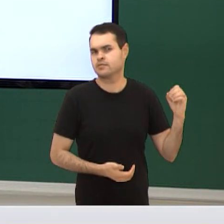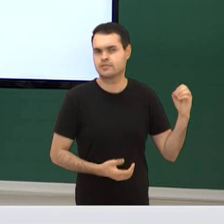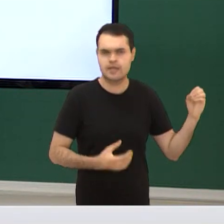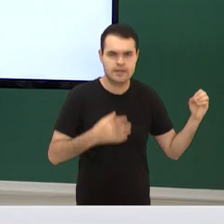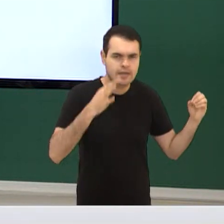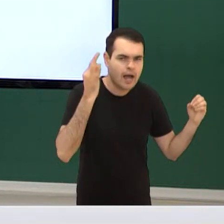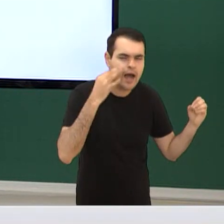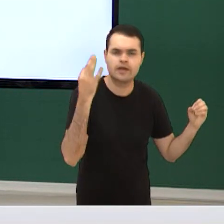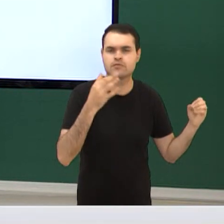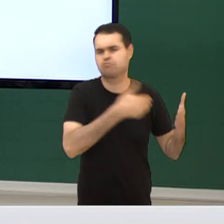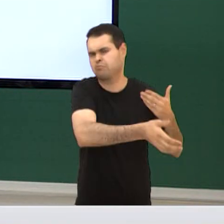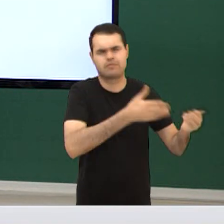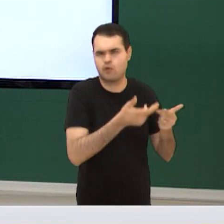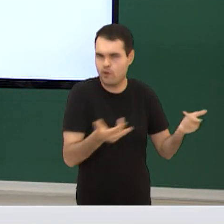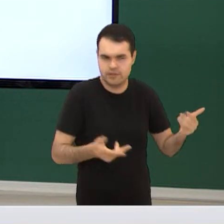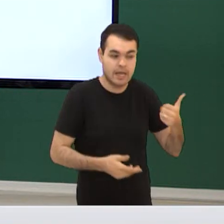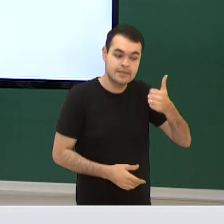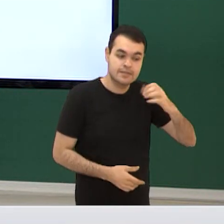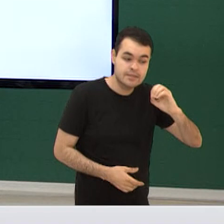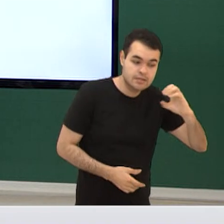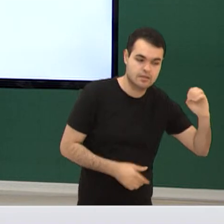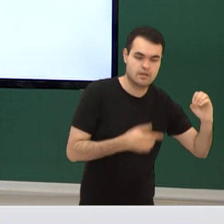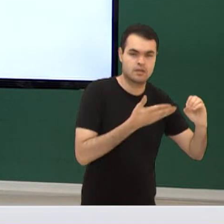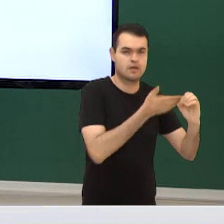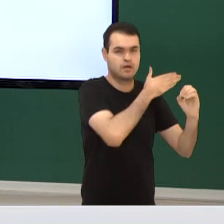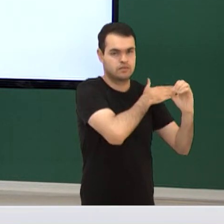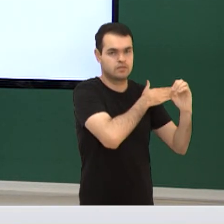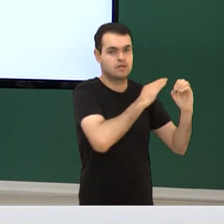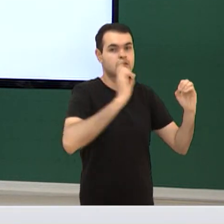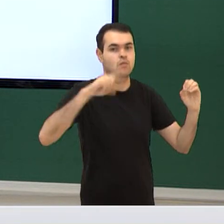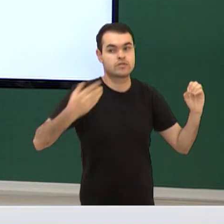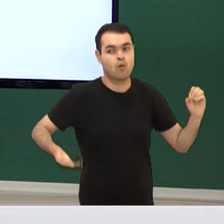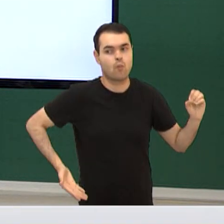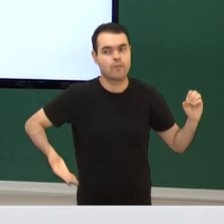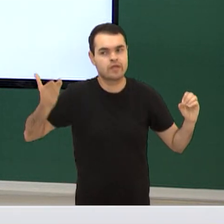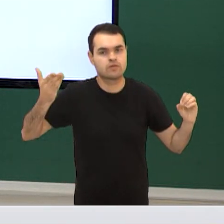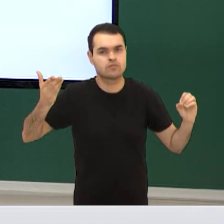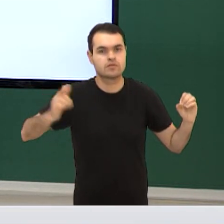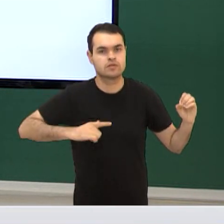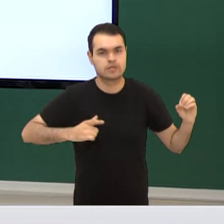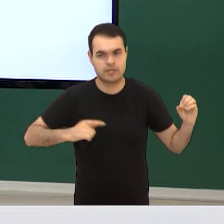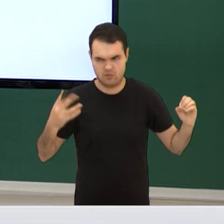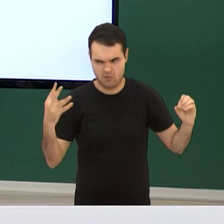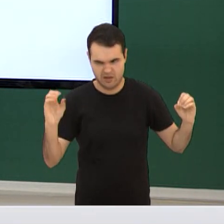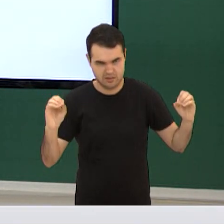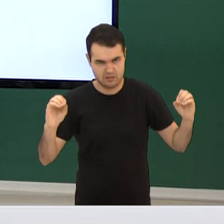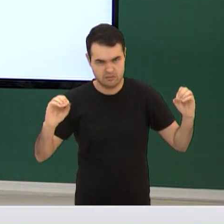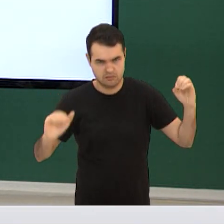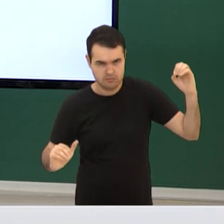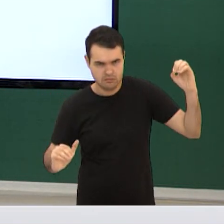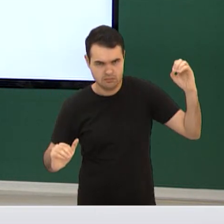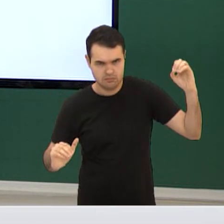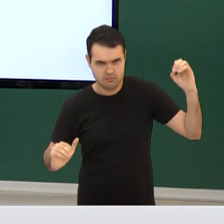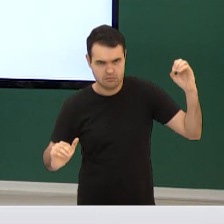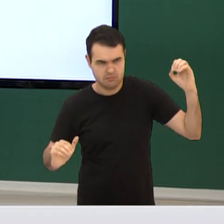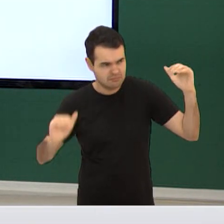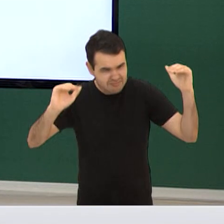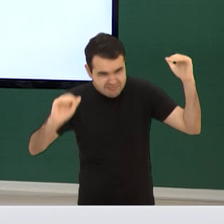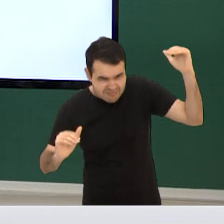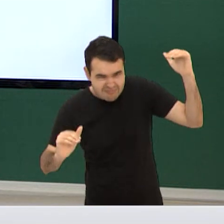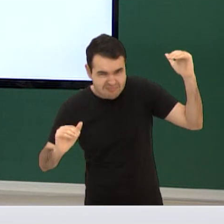a gente pergunta, 40% de quanto? Qual é o valor base para isso? Então, ele